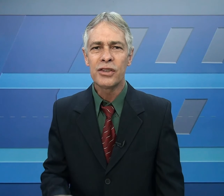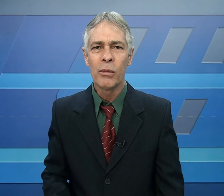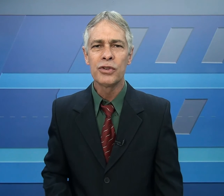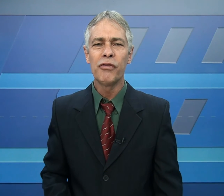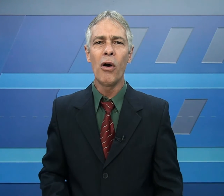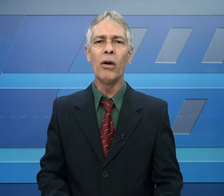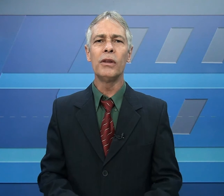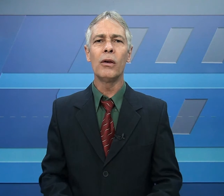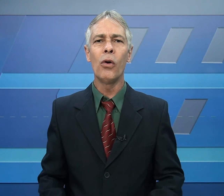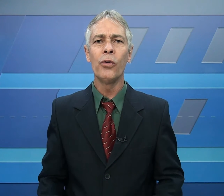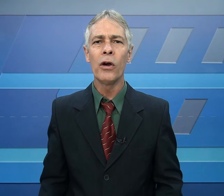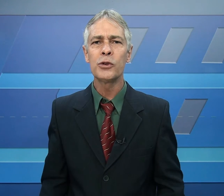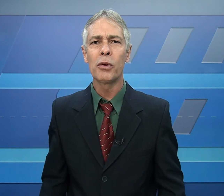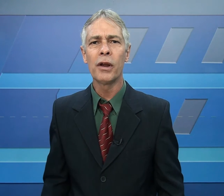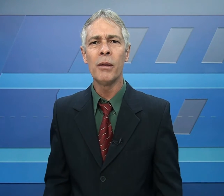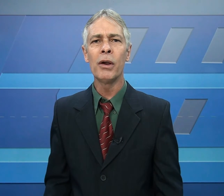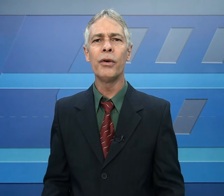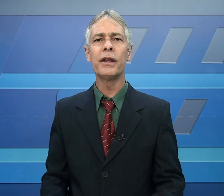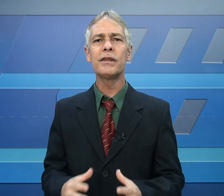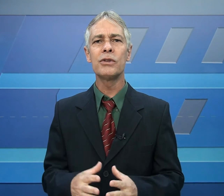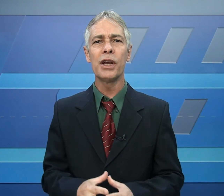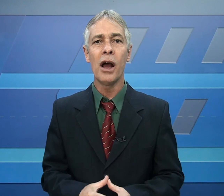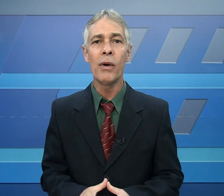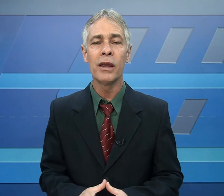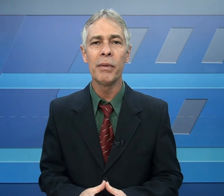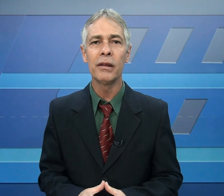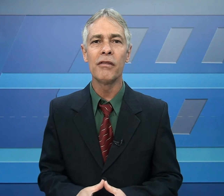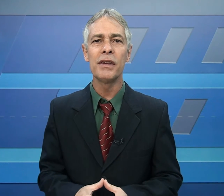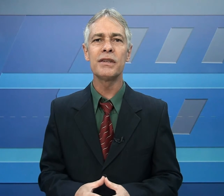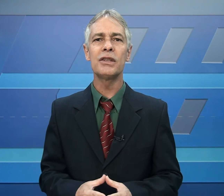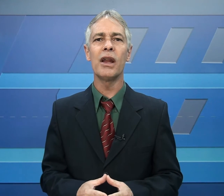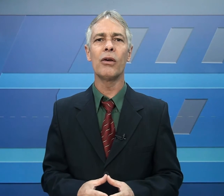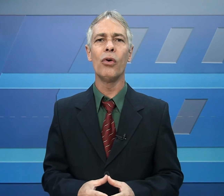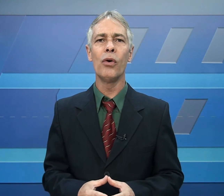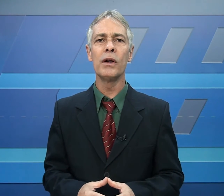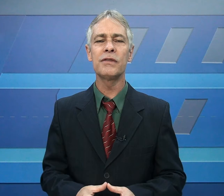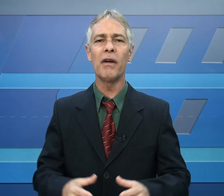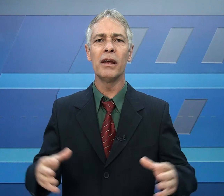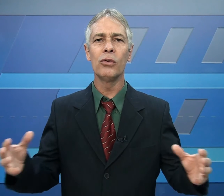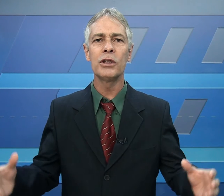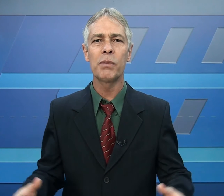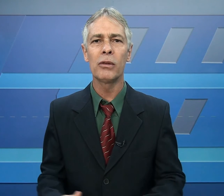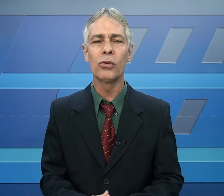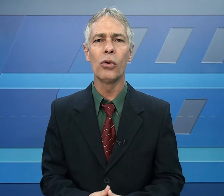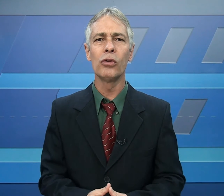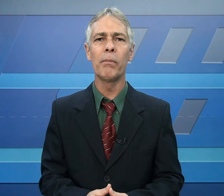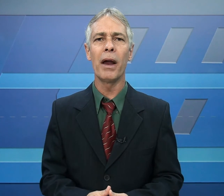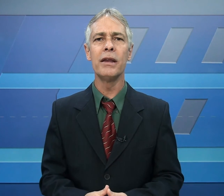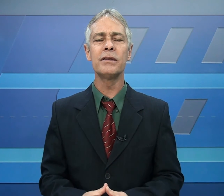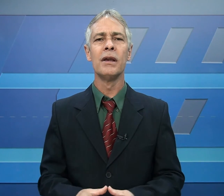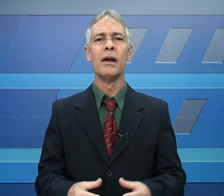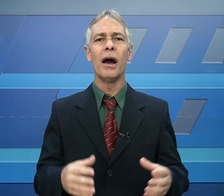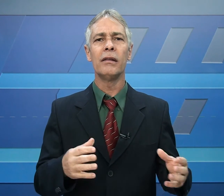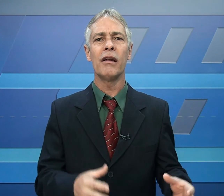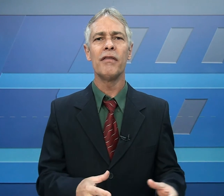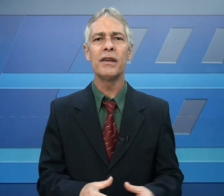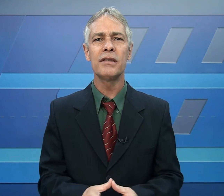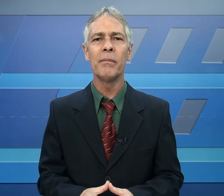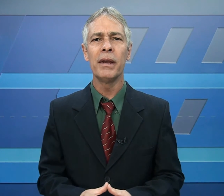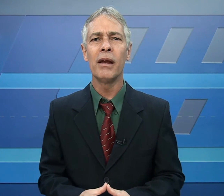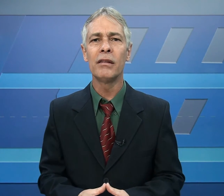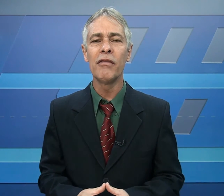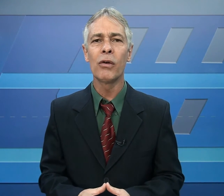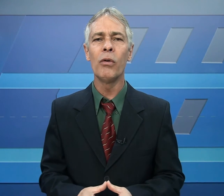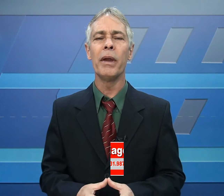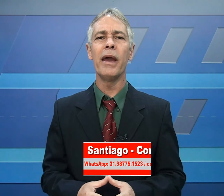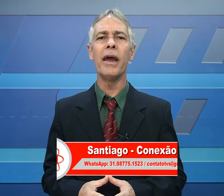Já estamos de volta com o nosso programa Conexão Geral, aqui pela TV Sete Lagoas, falando hoje para todo o país, através